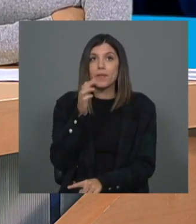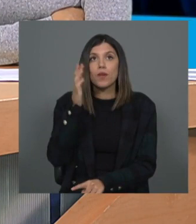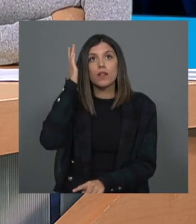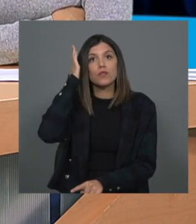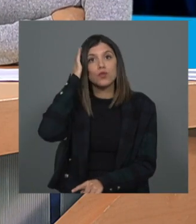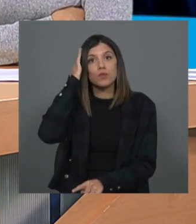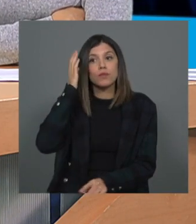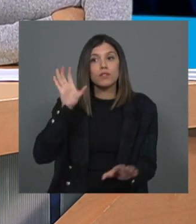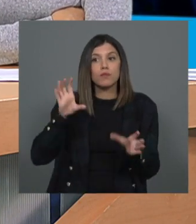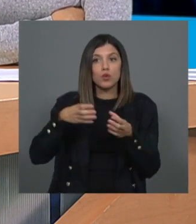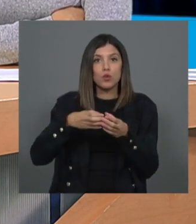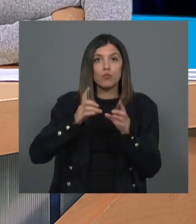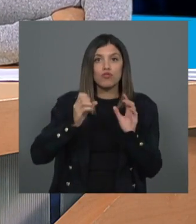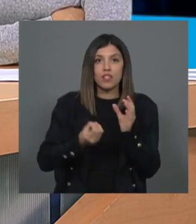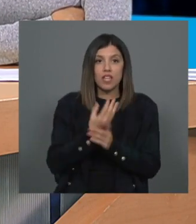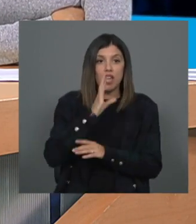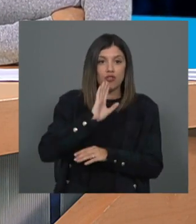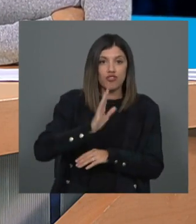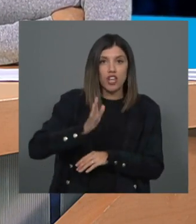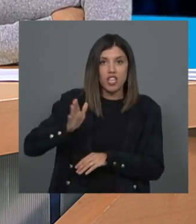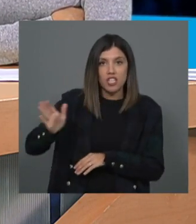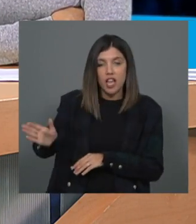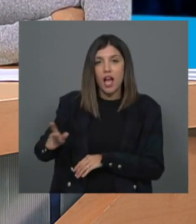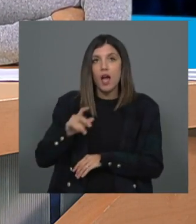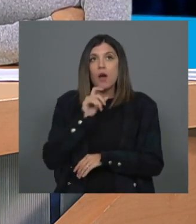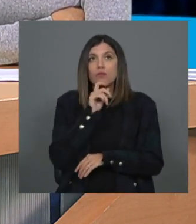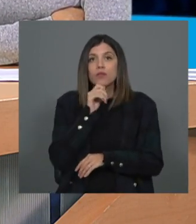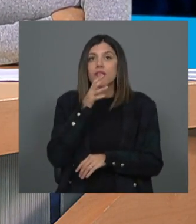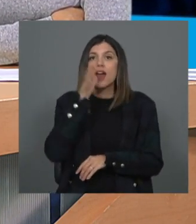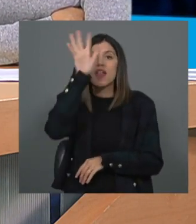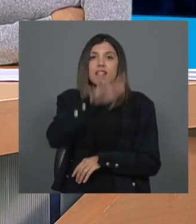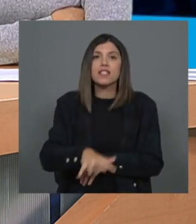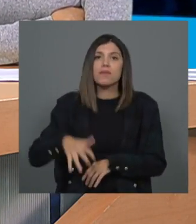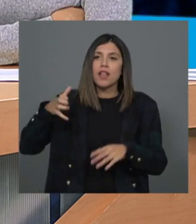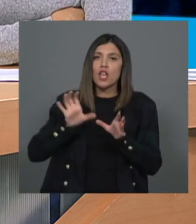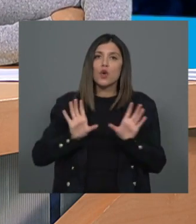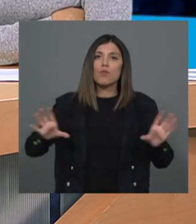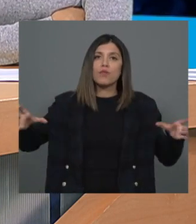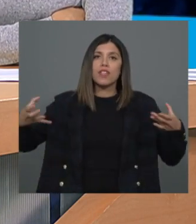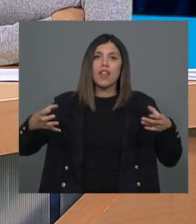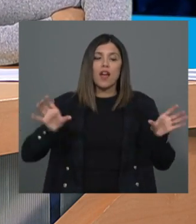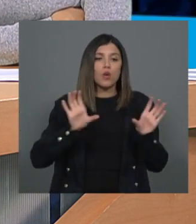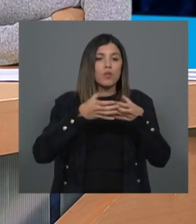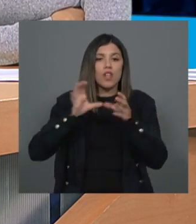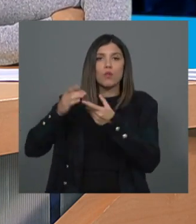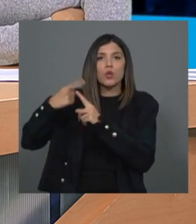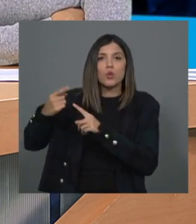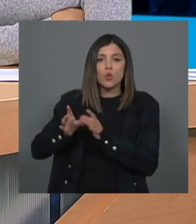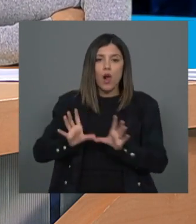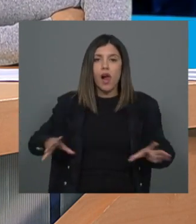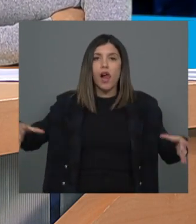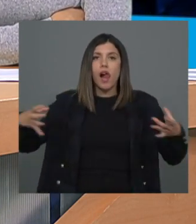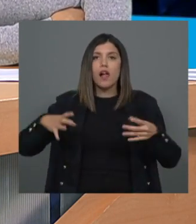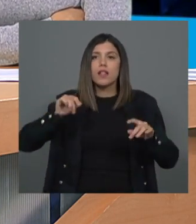que, entretanto, já foi formado, esta possibilidade de termos assembleias comunitárias de reflexão, onde também vamos integrar as opiniões